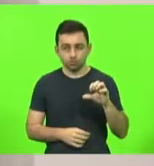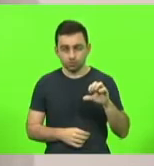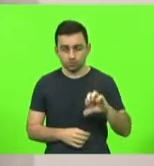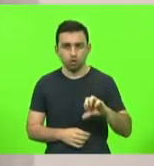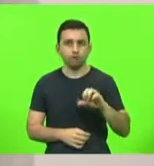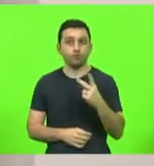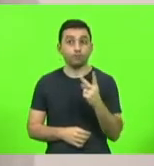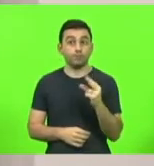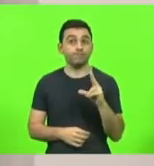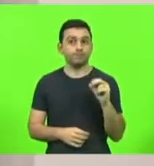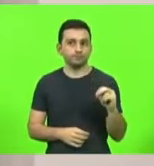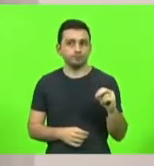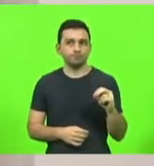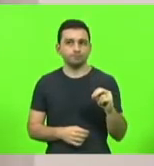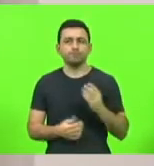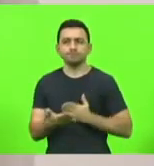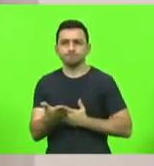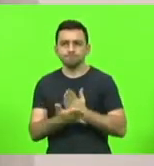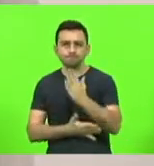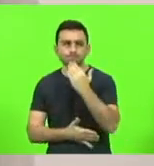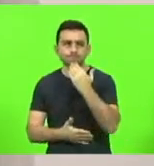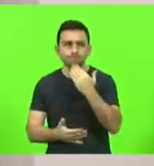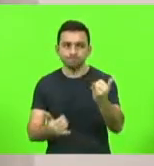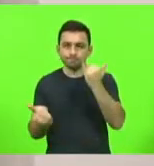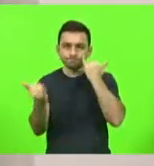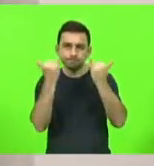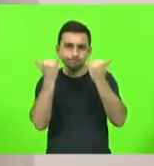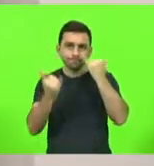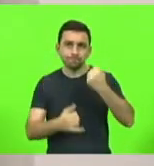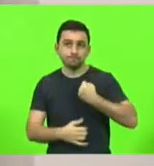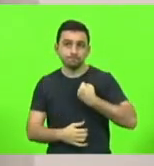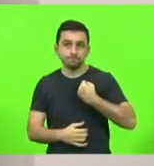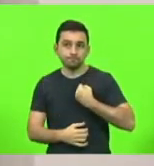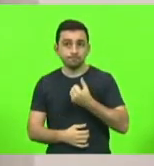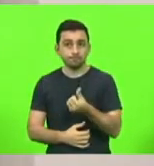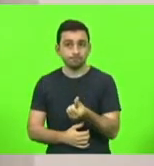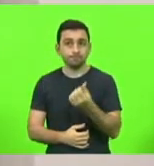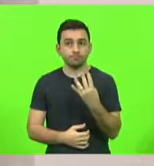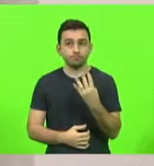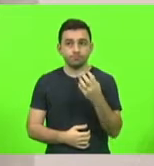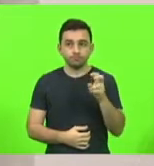249/2020. Foram aprovados os pedidos de informação números 645 e